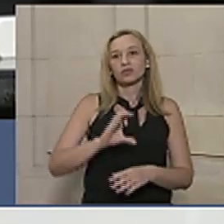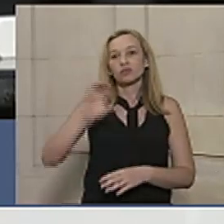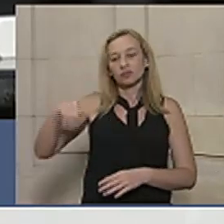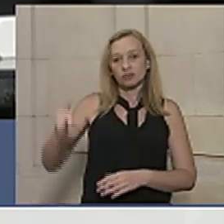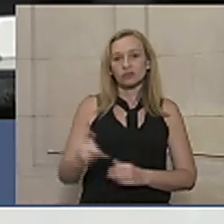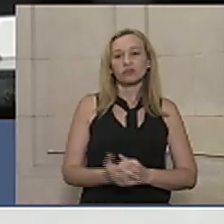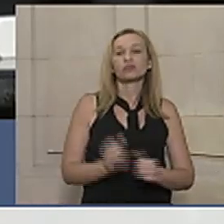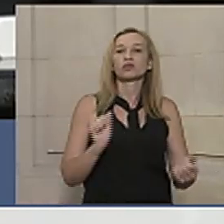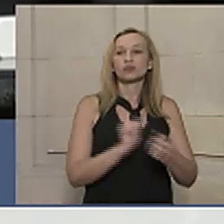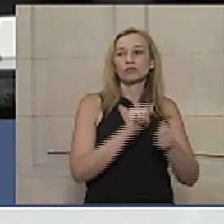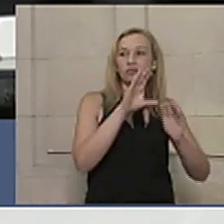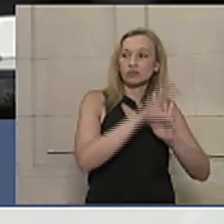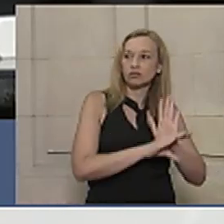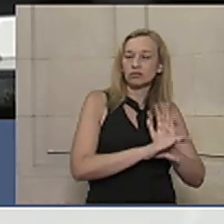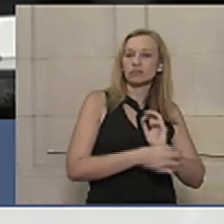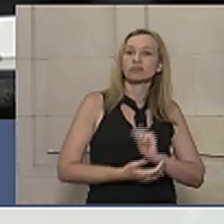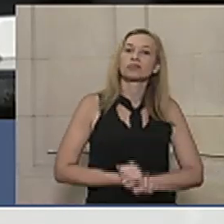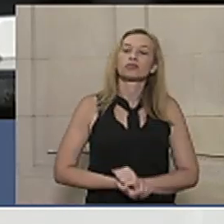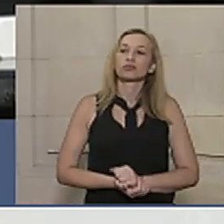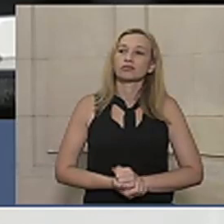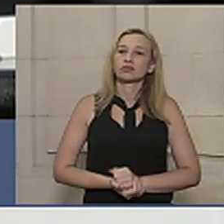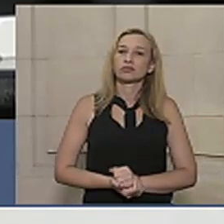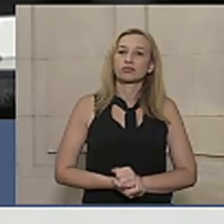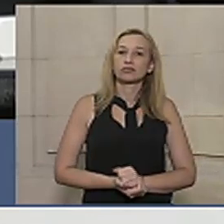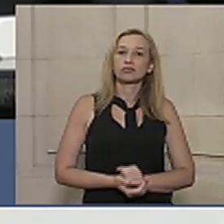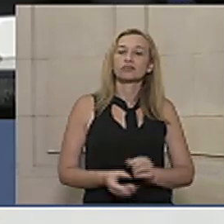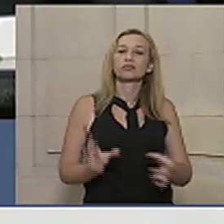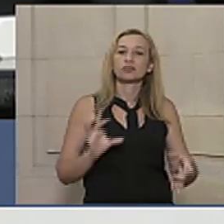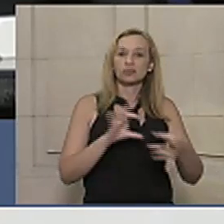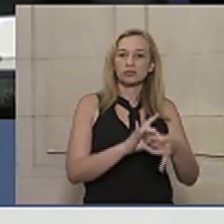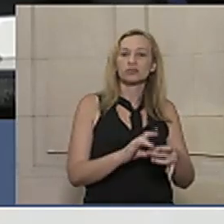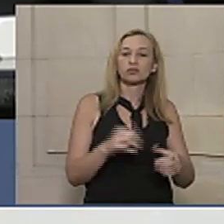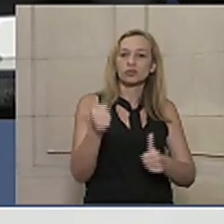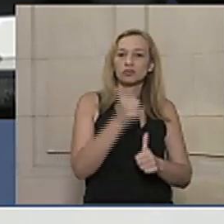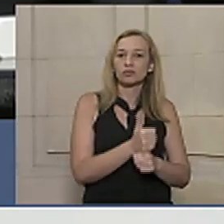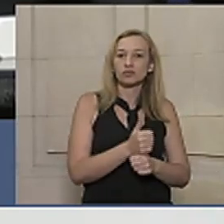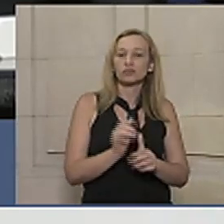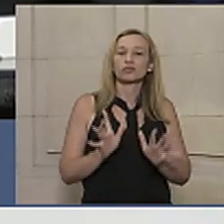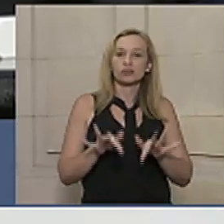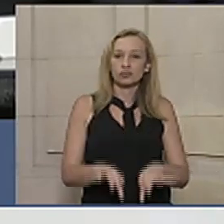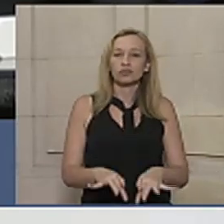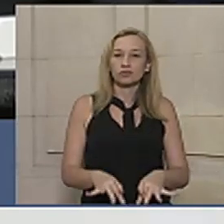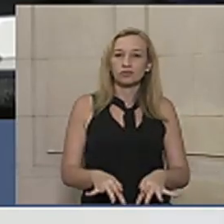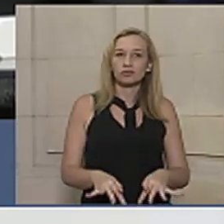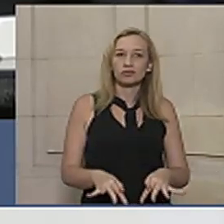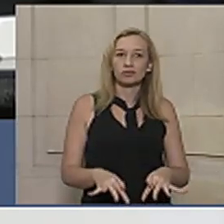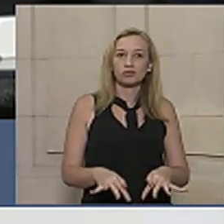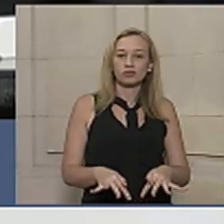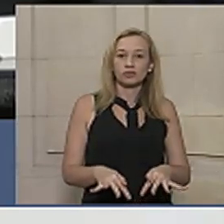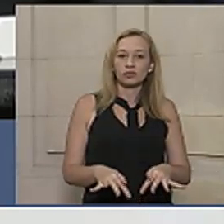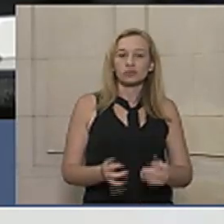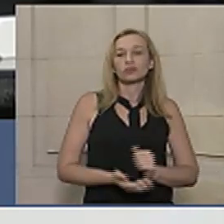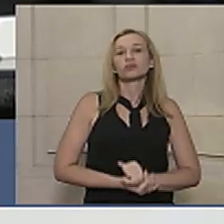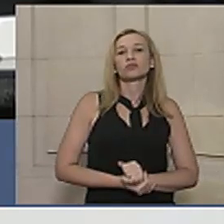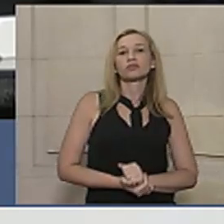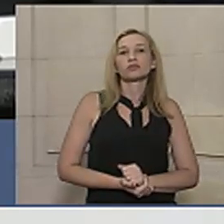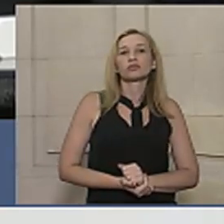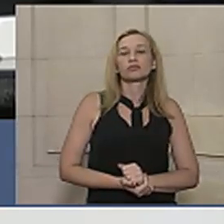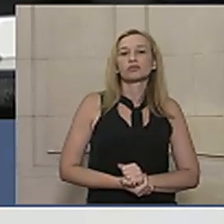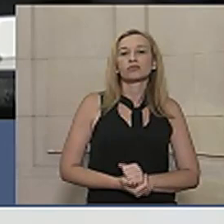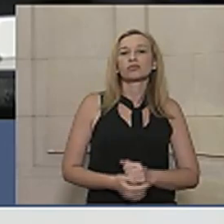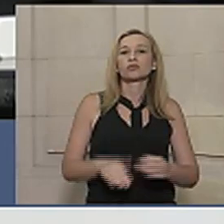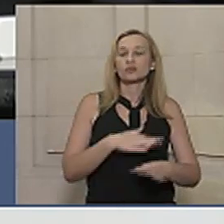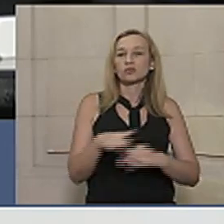CCJ com emendas, concluído por substitutivo e forma final, a presidência defere nesse instante.